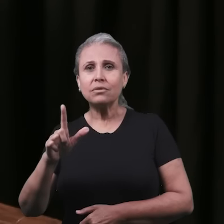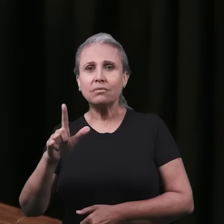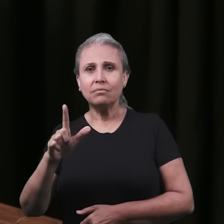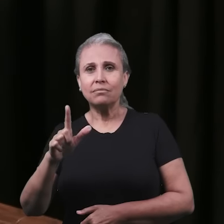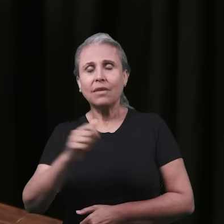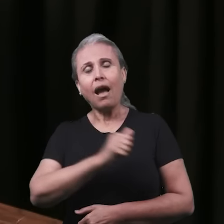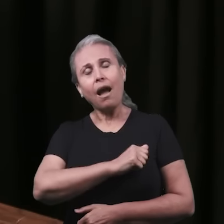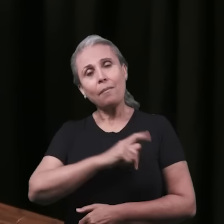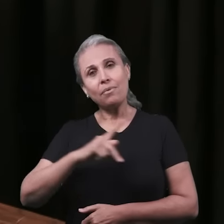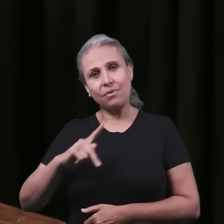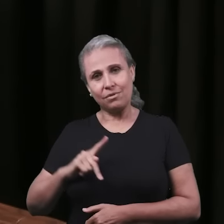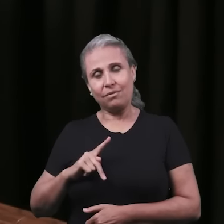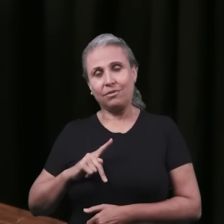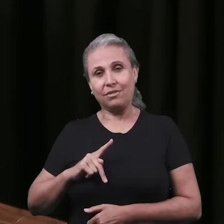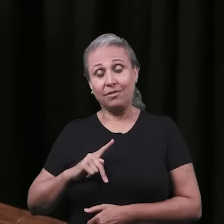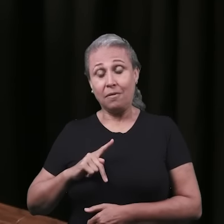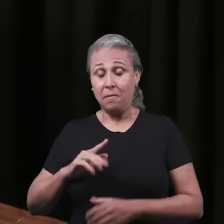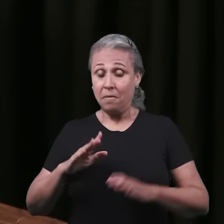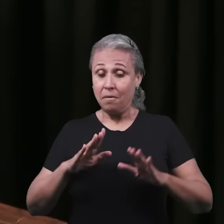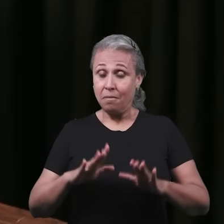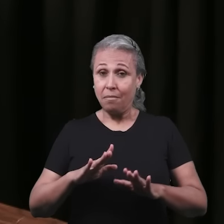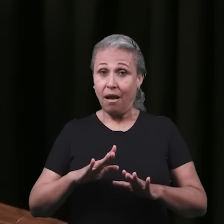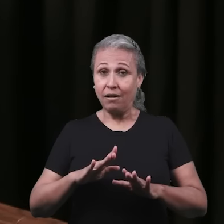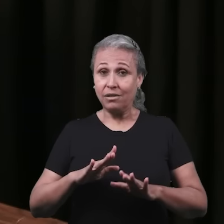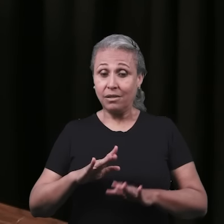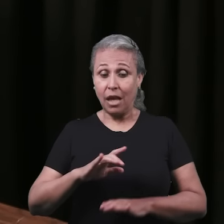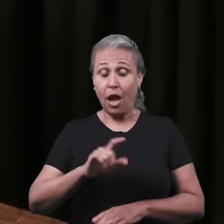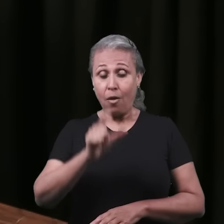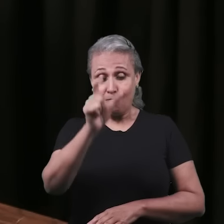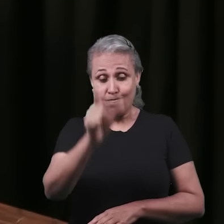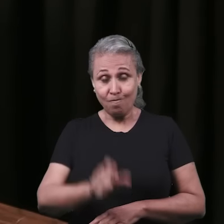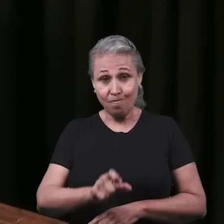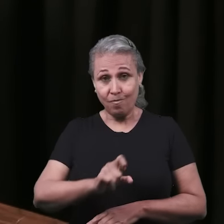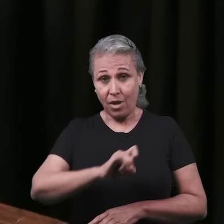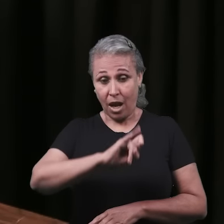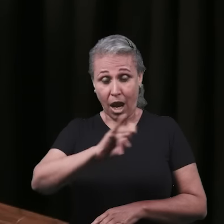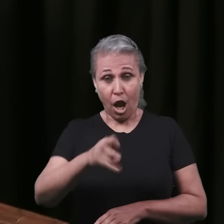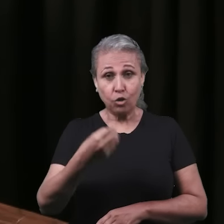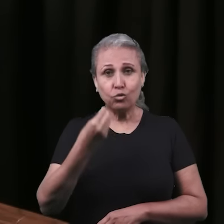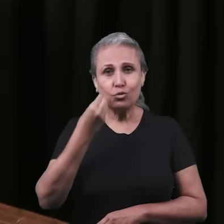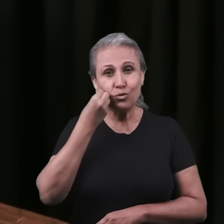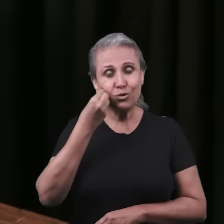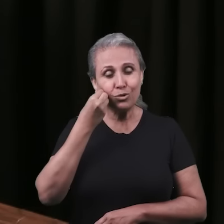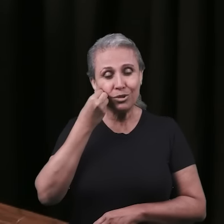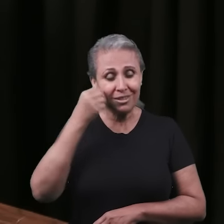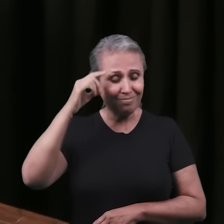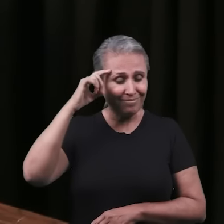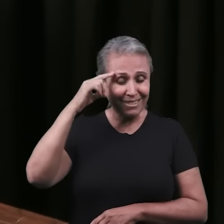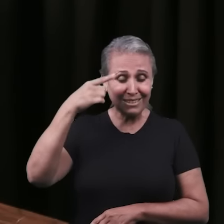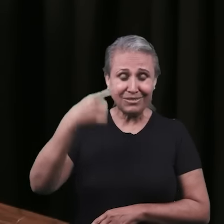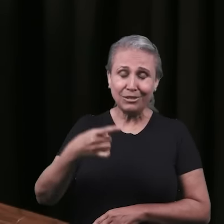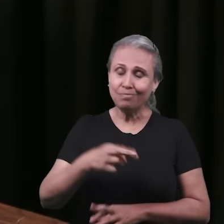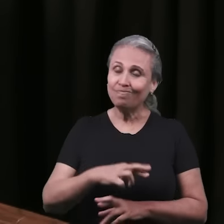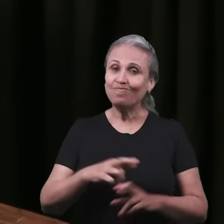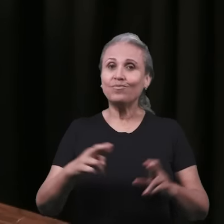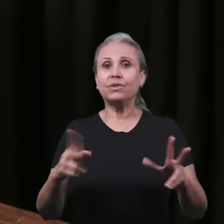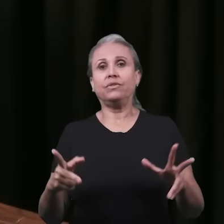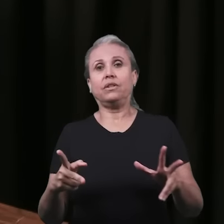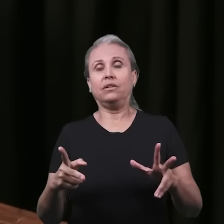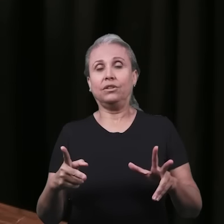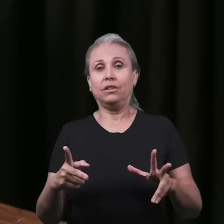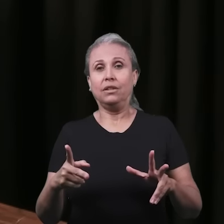entanto, ele tomou decisões que comprometeram e trouxeram para ele um título, que a palavra